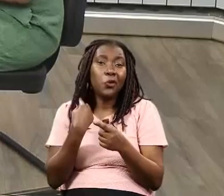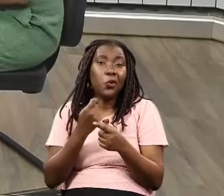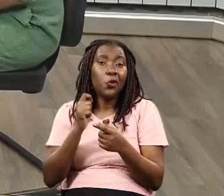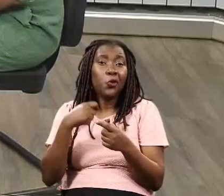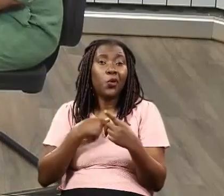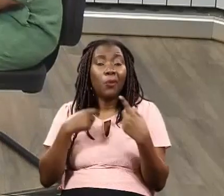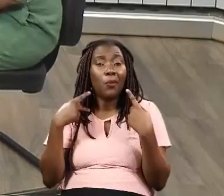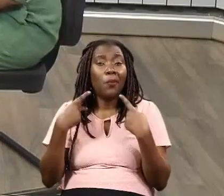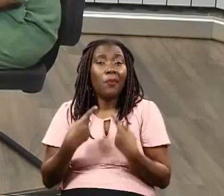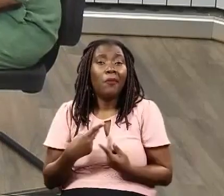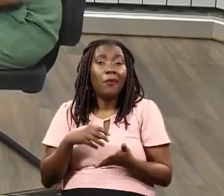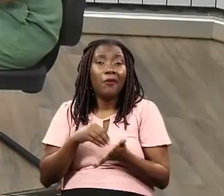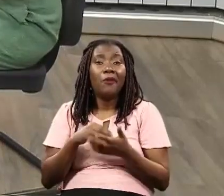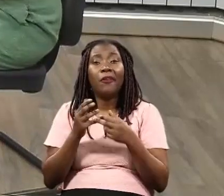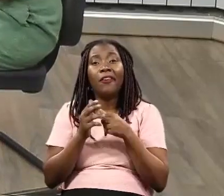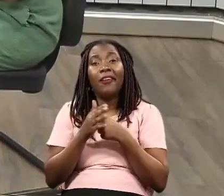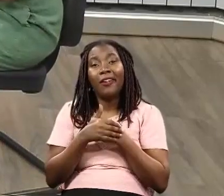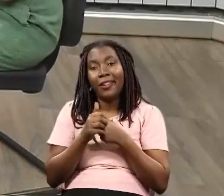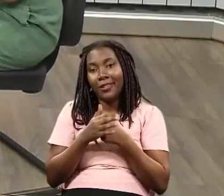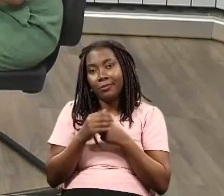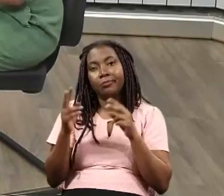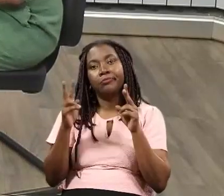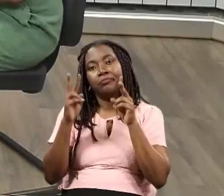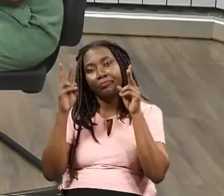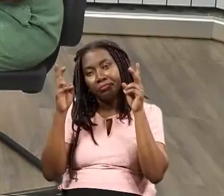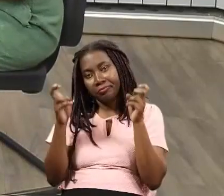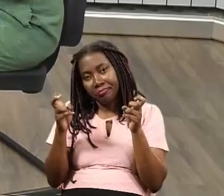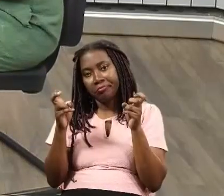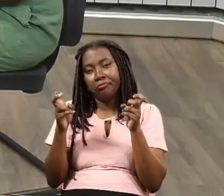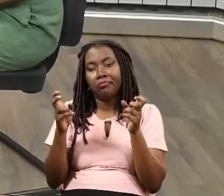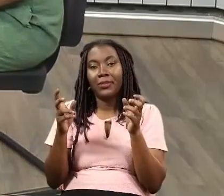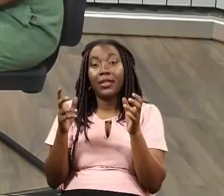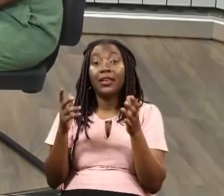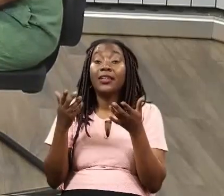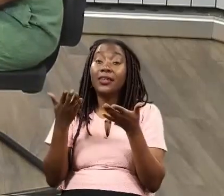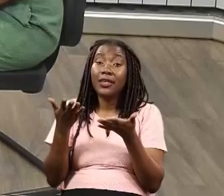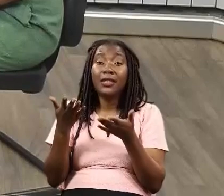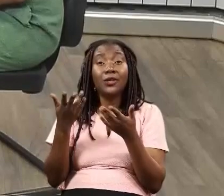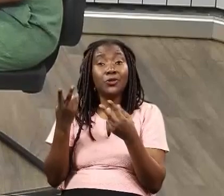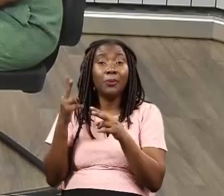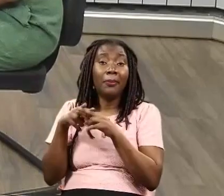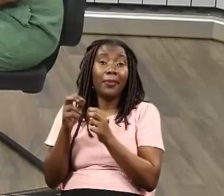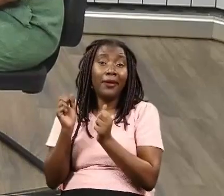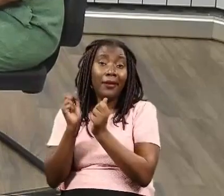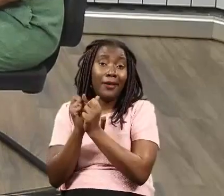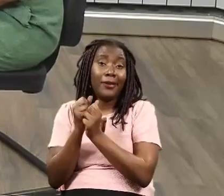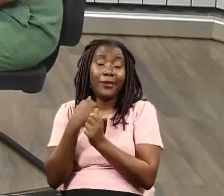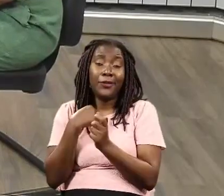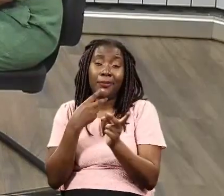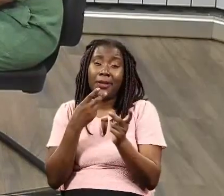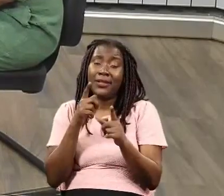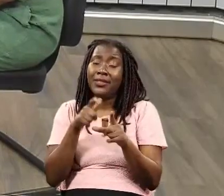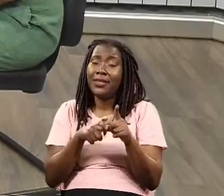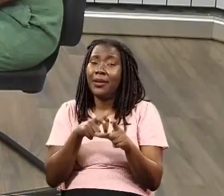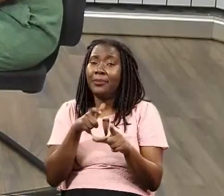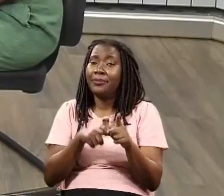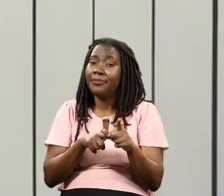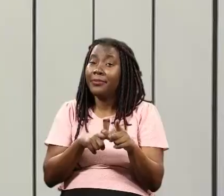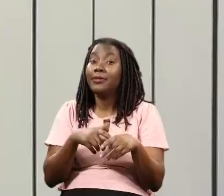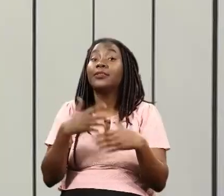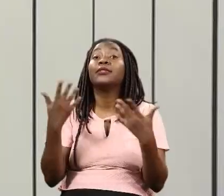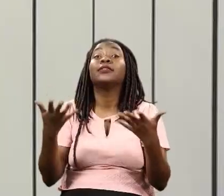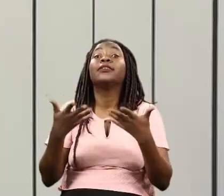muito carentes, né, em muitos pontos. E aí isso prende. Então eu vejo isso como uma dependência. E